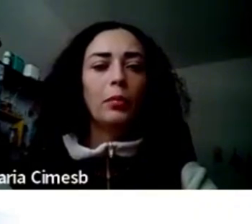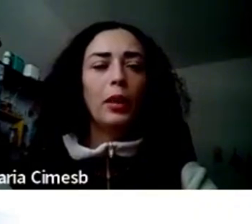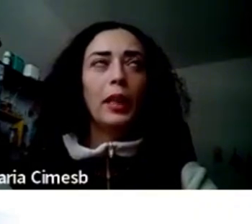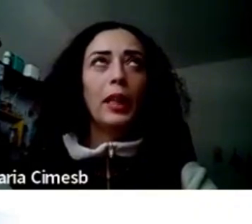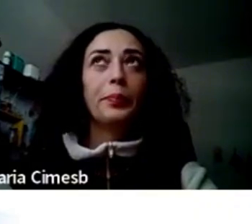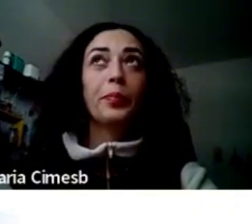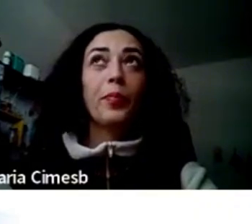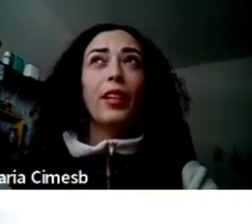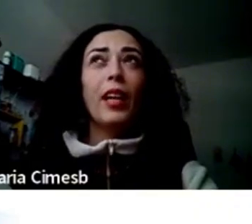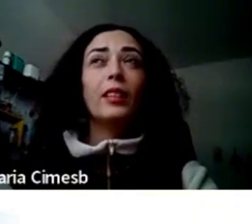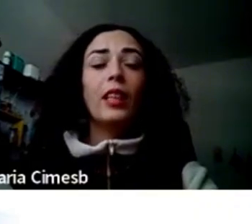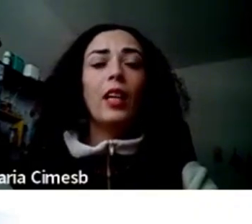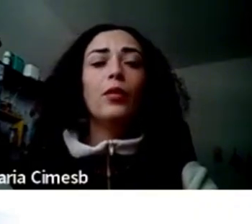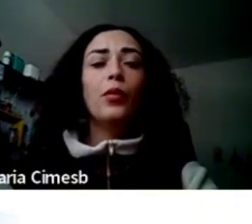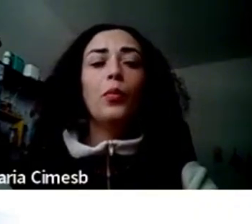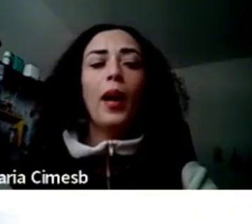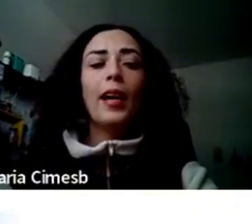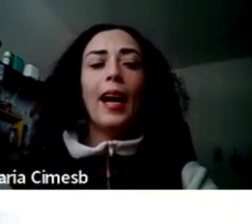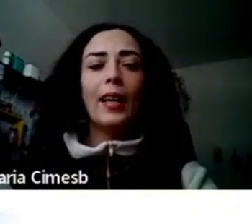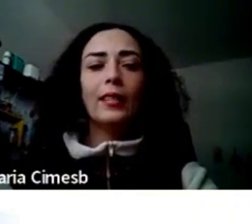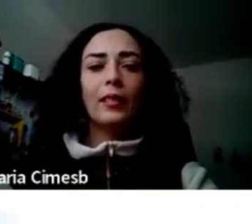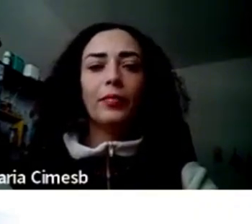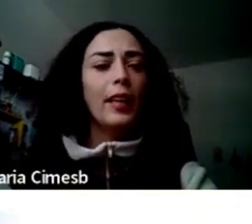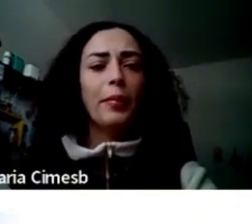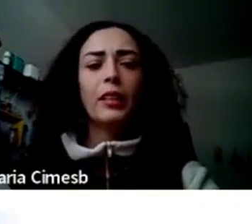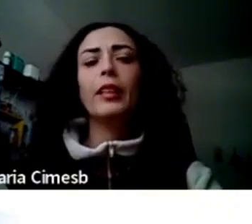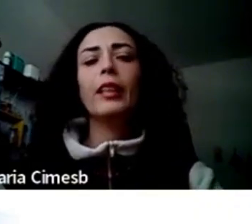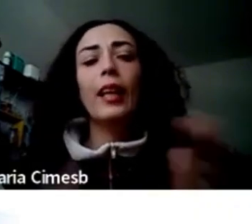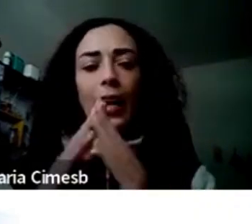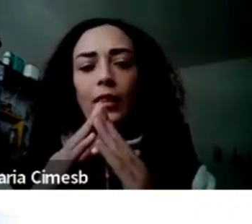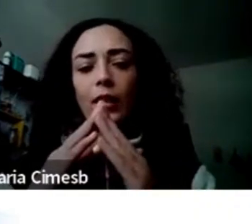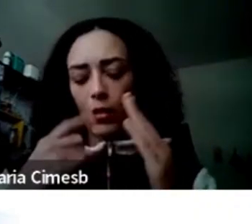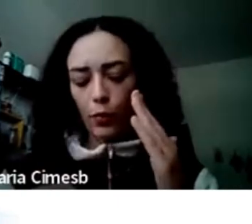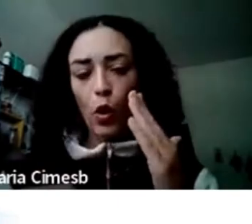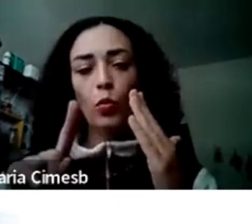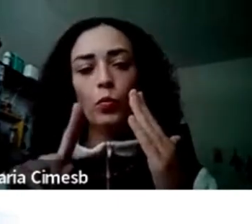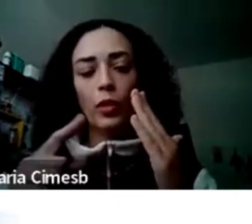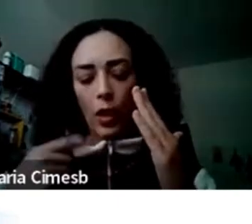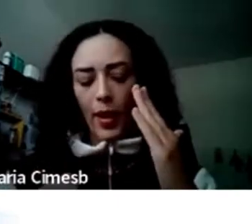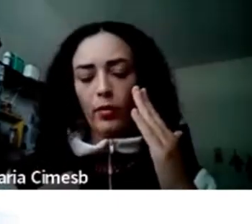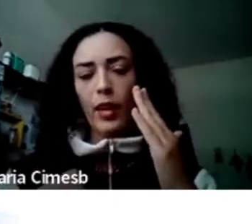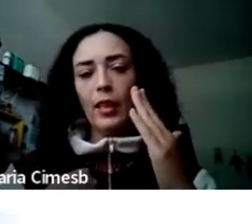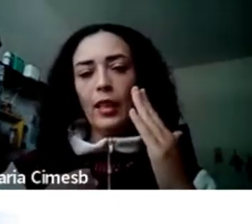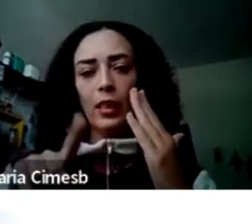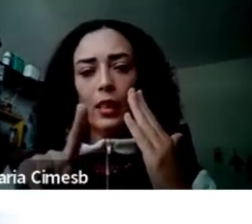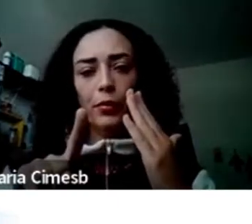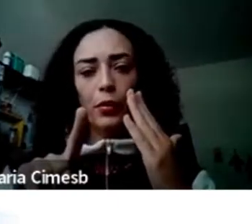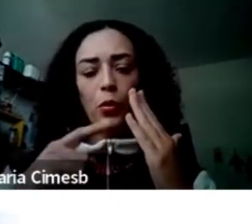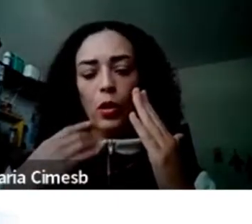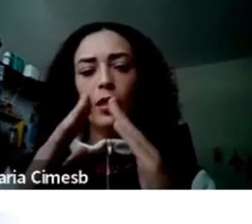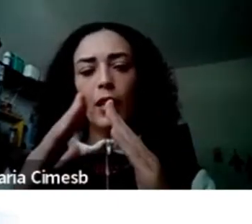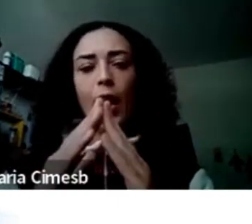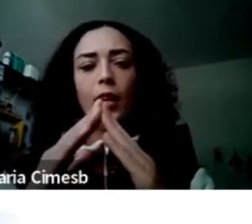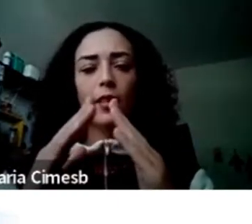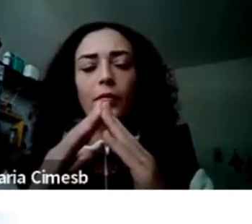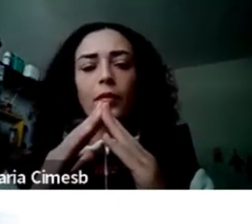Um exemplo aqui, na frase, eu vou para casa. Na Libras fica casa, vou. Eu pego daqui e